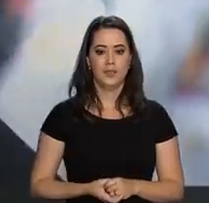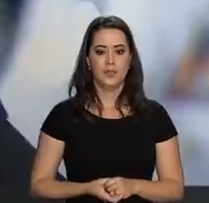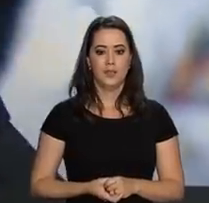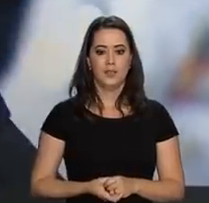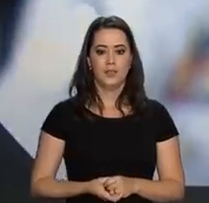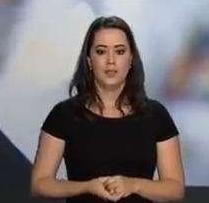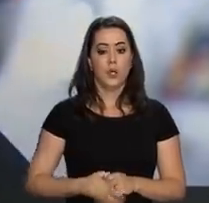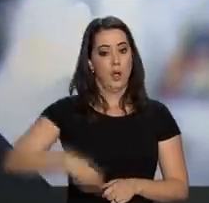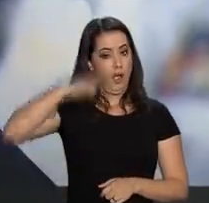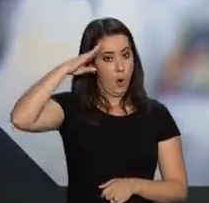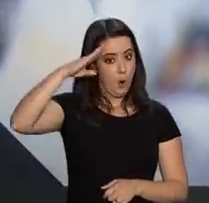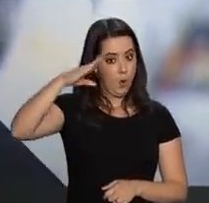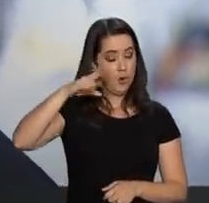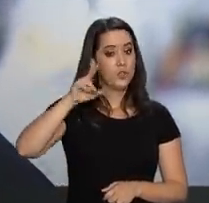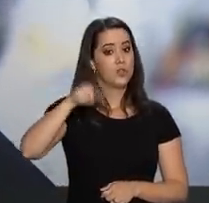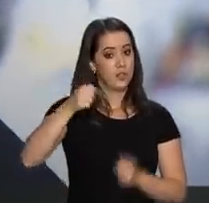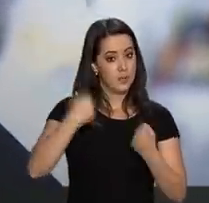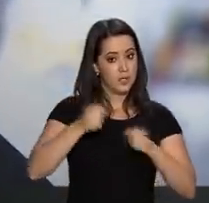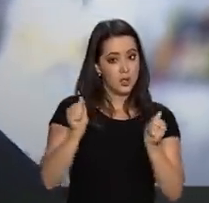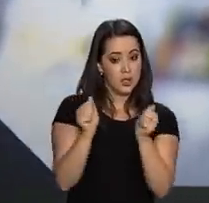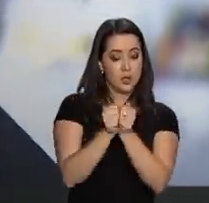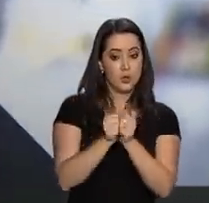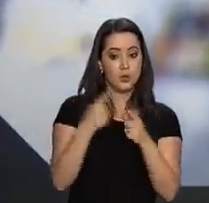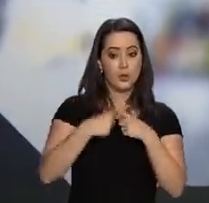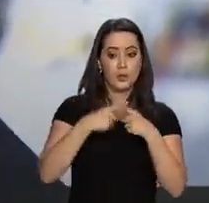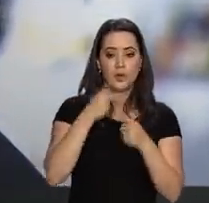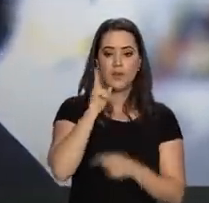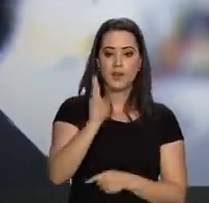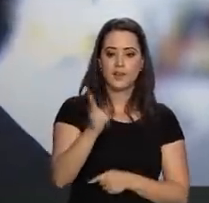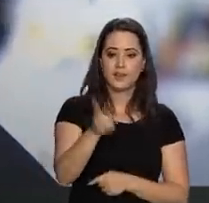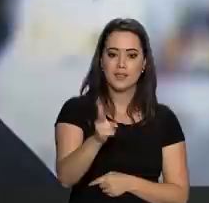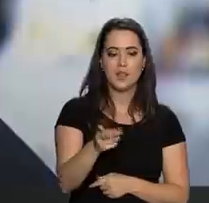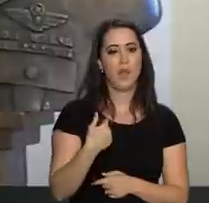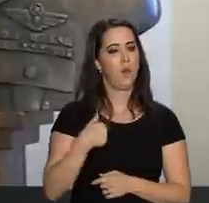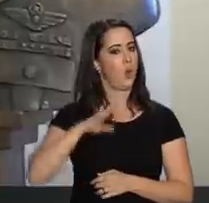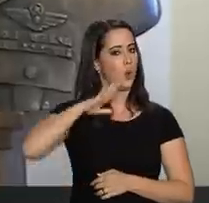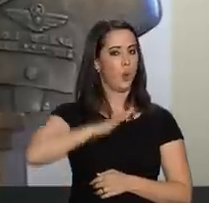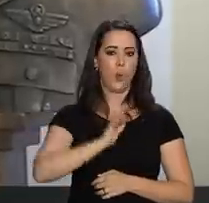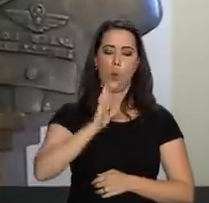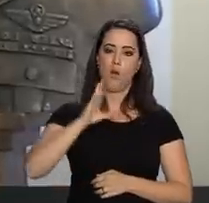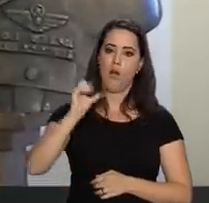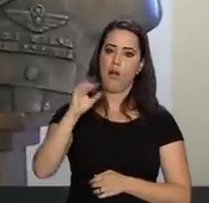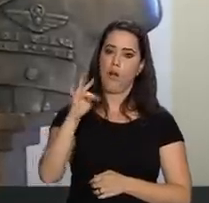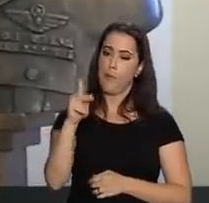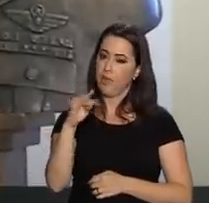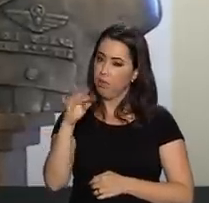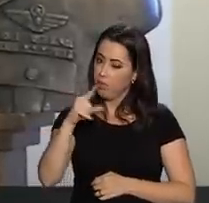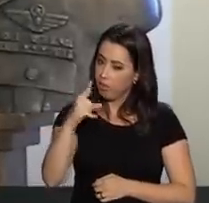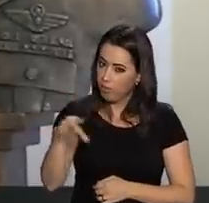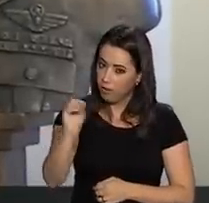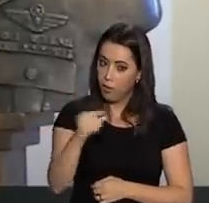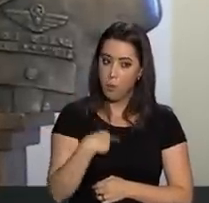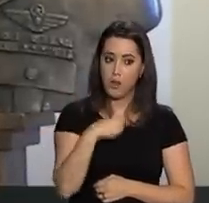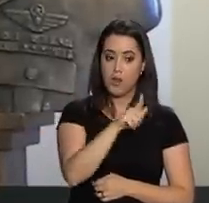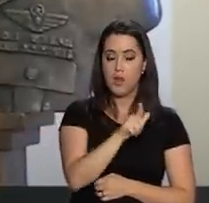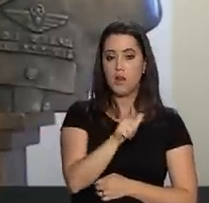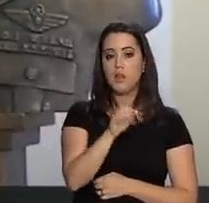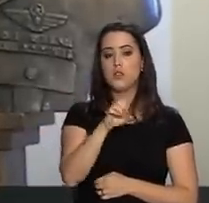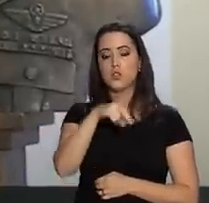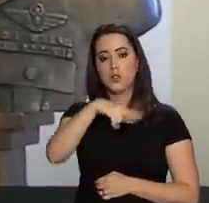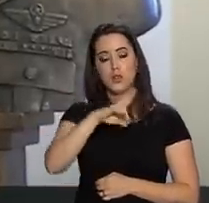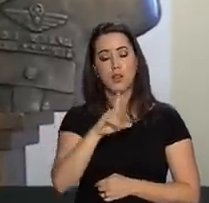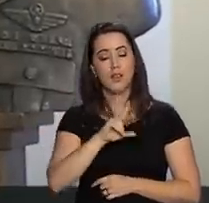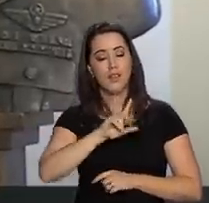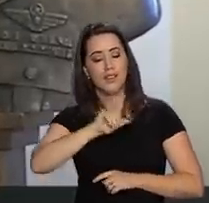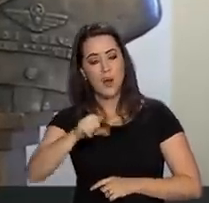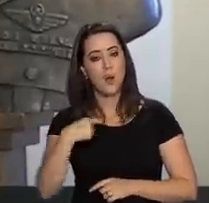A continência tem que ser simultânea, porque eu digo para ele que não sou mais capitão, nem ele é general. Nós somos soldados do Brasil.